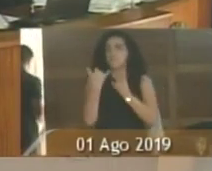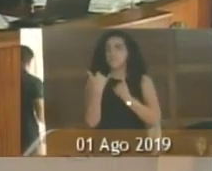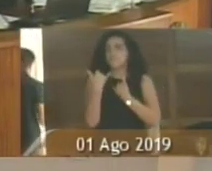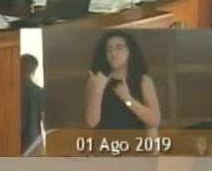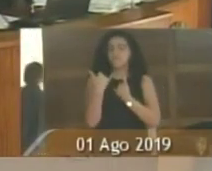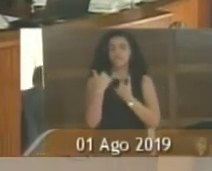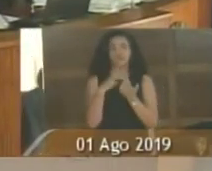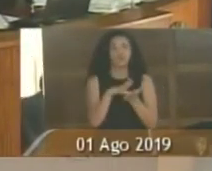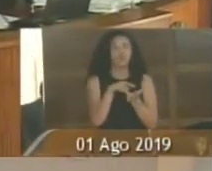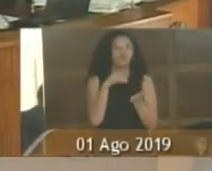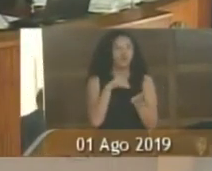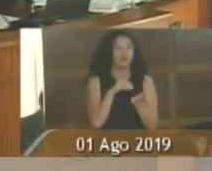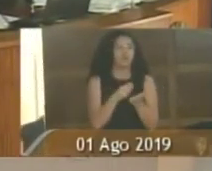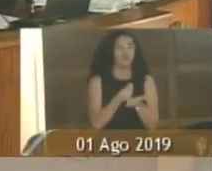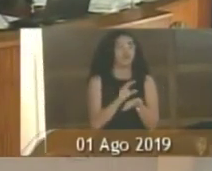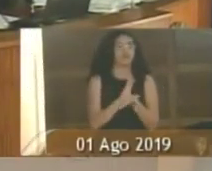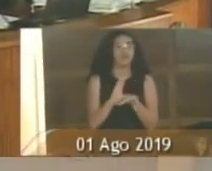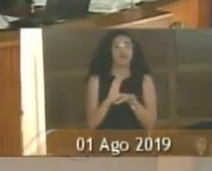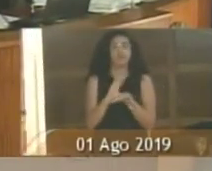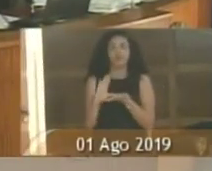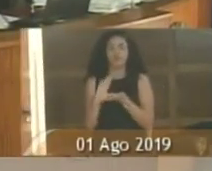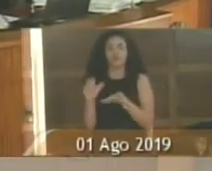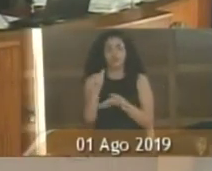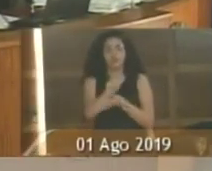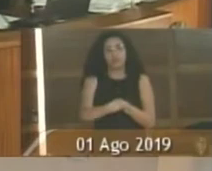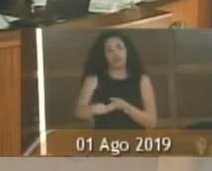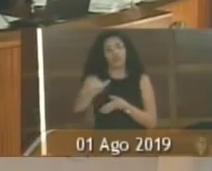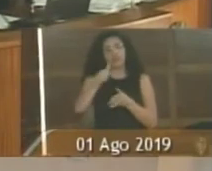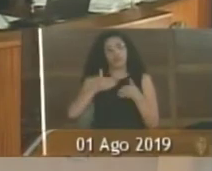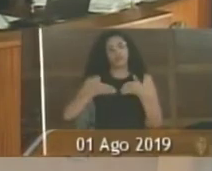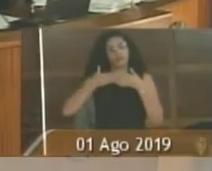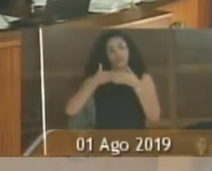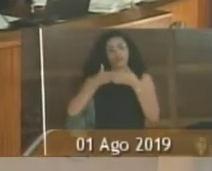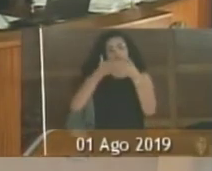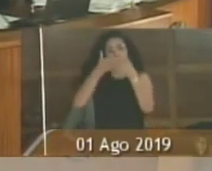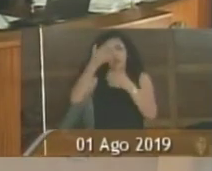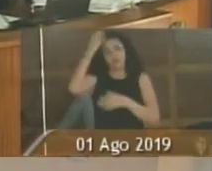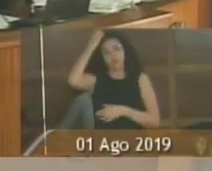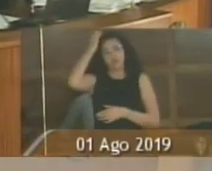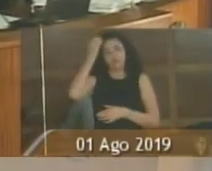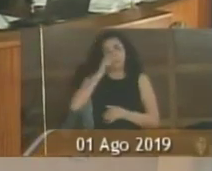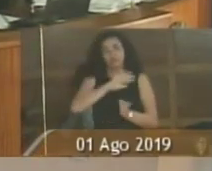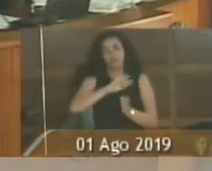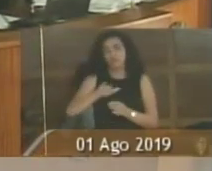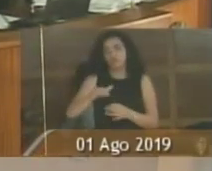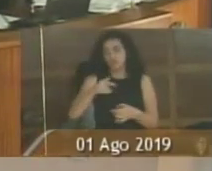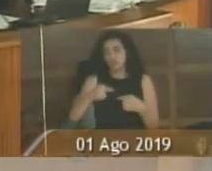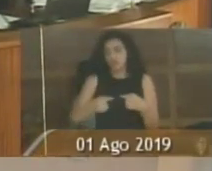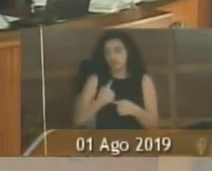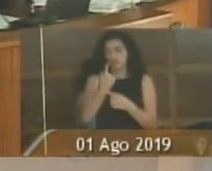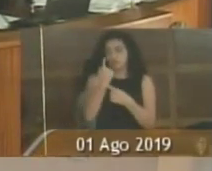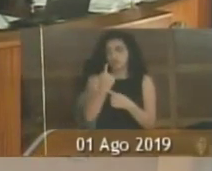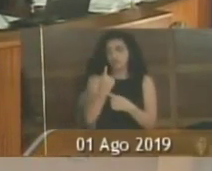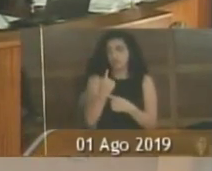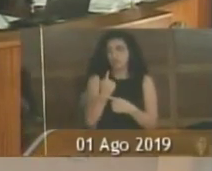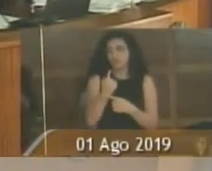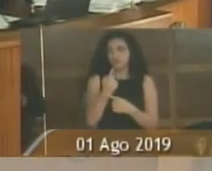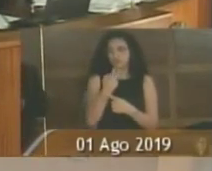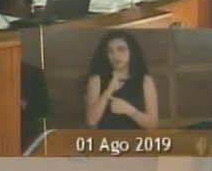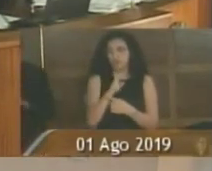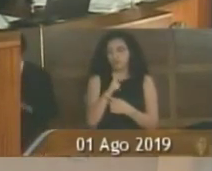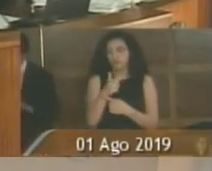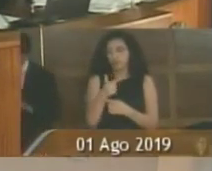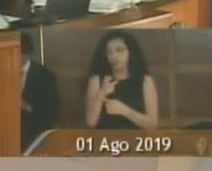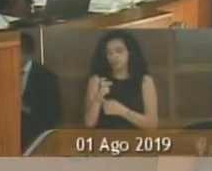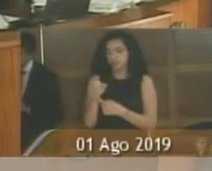com cópia quanto às verbas destinadas à Associação de Organizadores de Barcos e Procissão Marítima de Angra dos Reis. Em discussão única, requerimento número 255, de autoria do